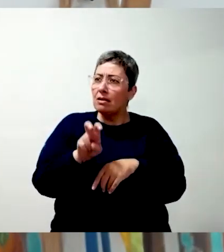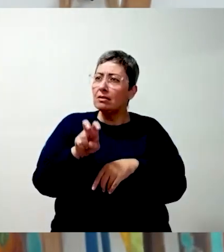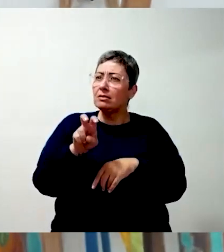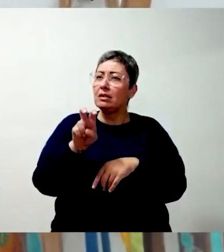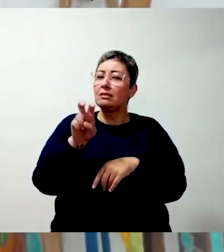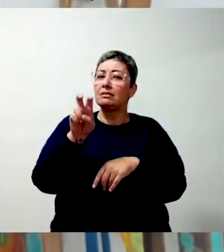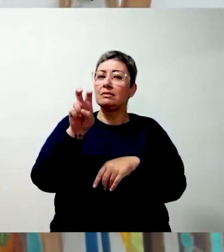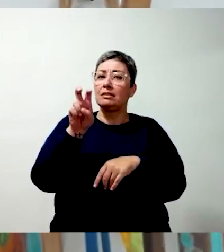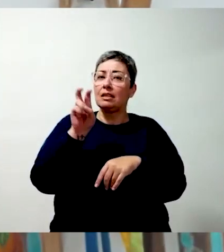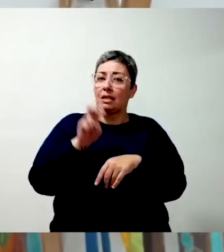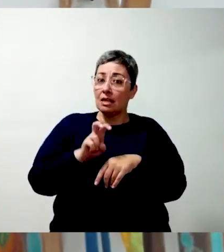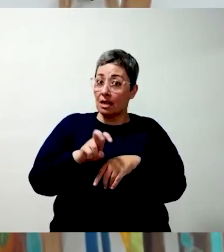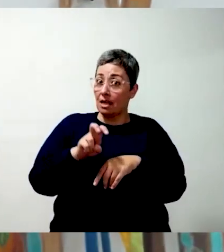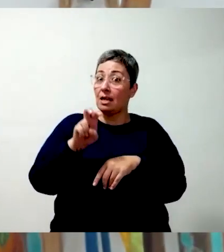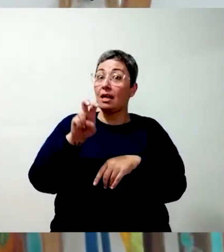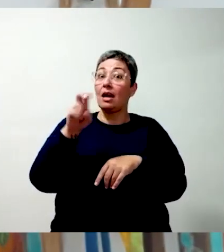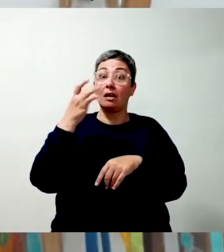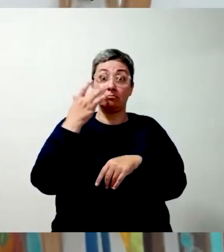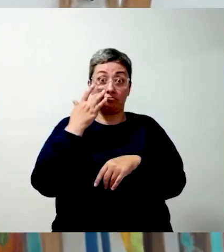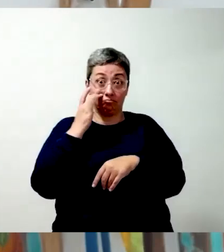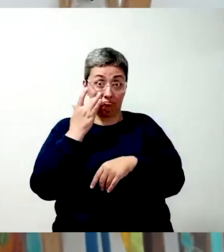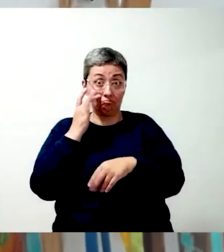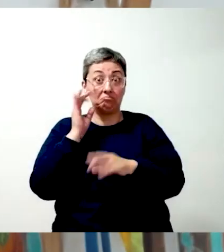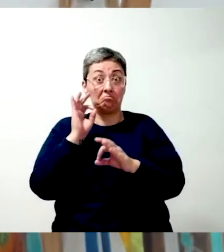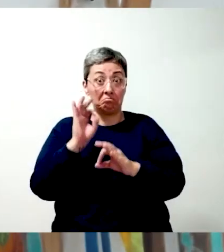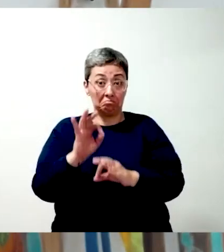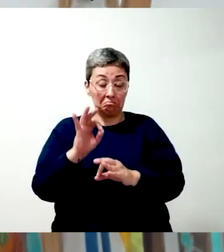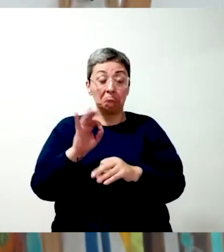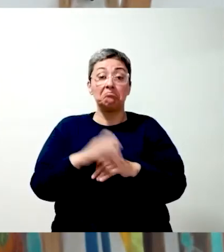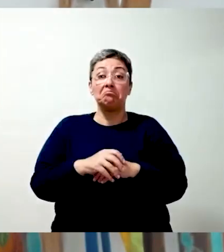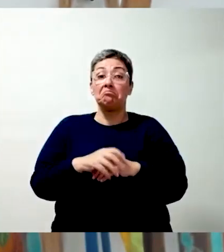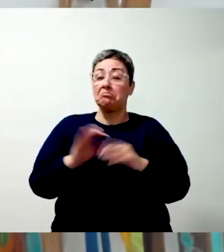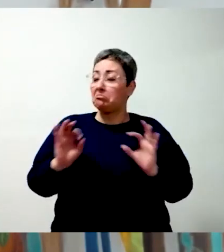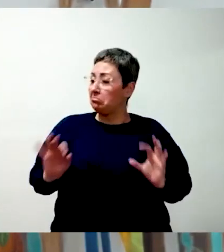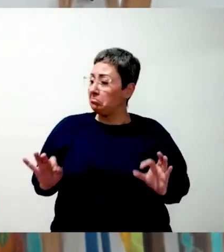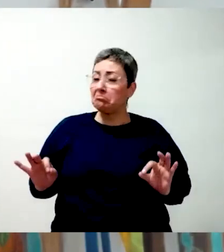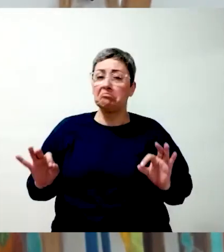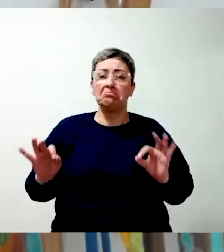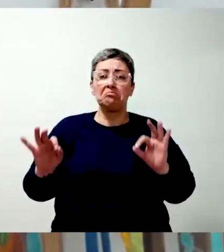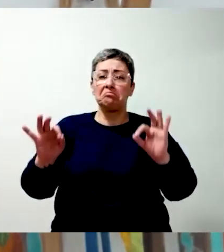uma escada. Essa escada era de ouro,